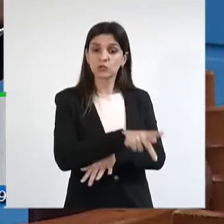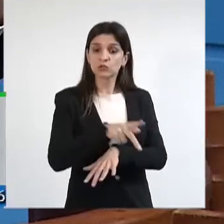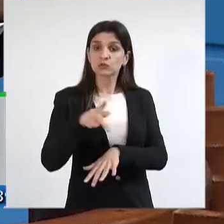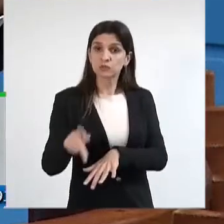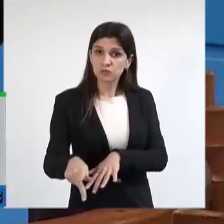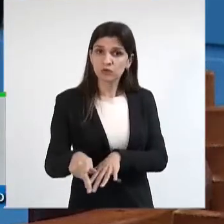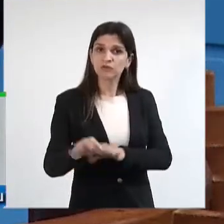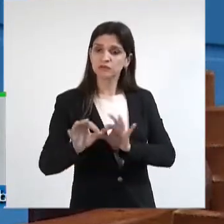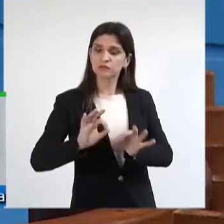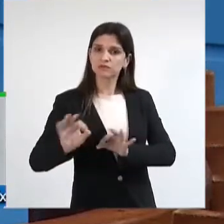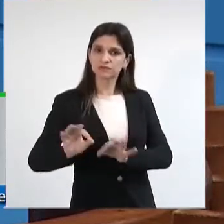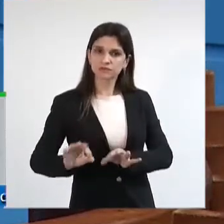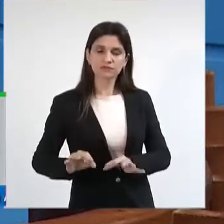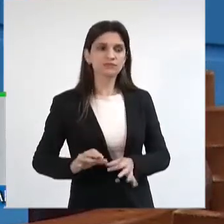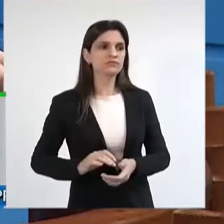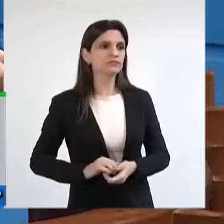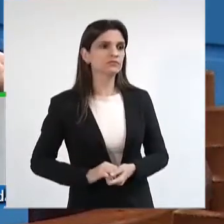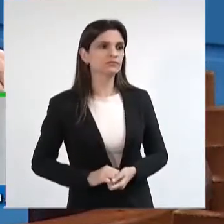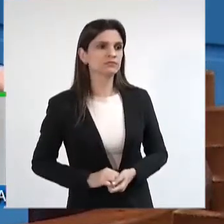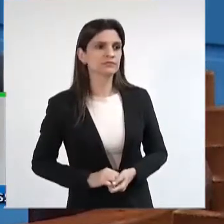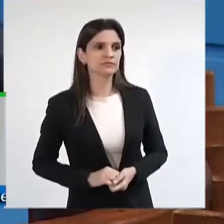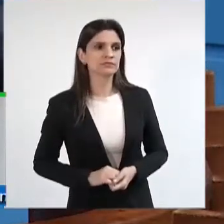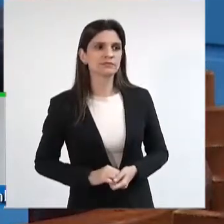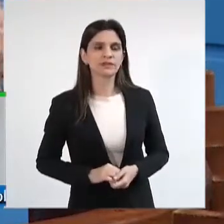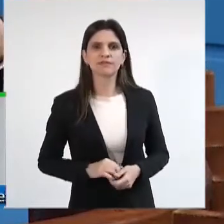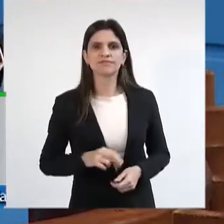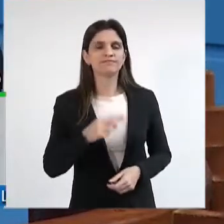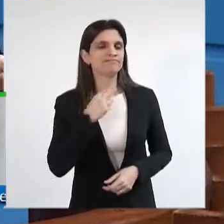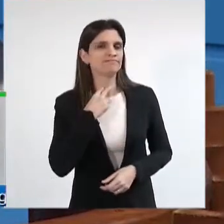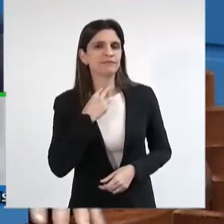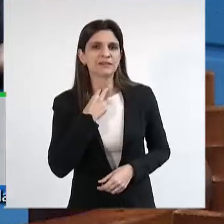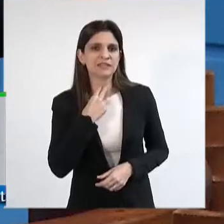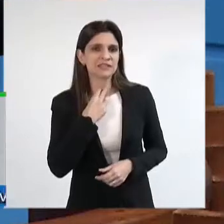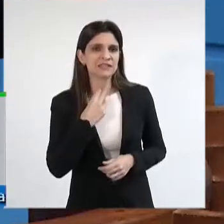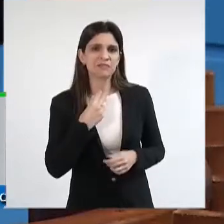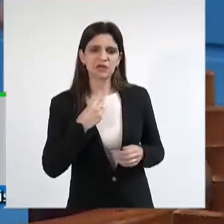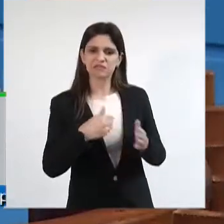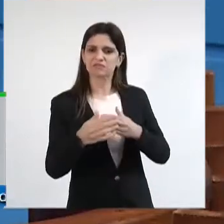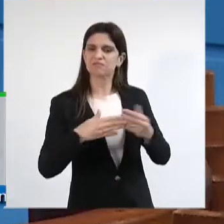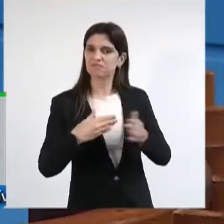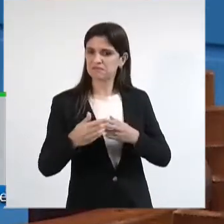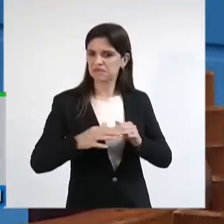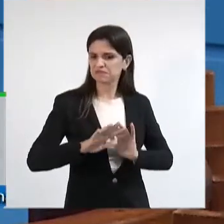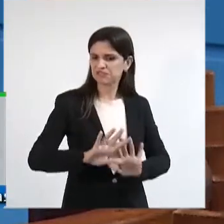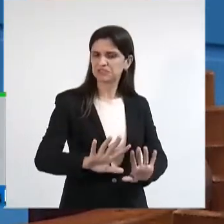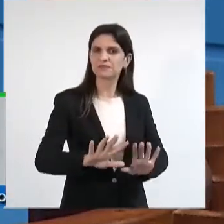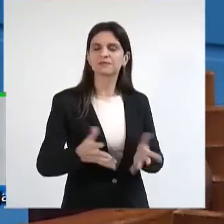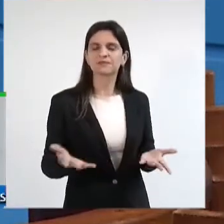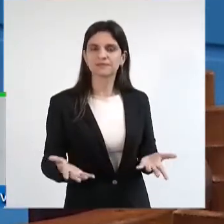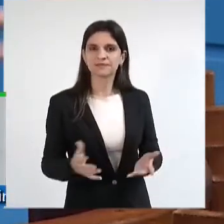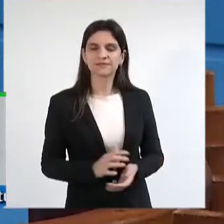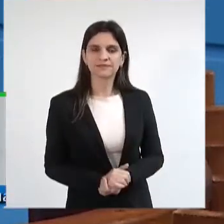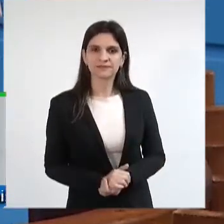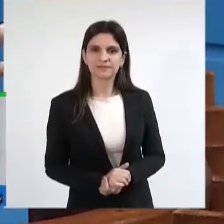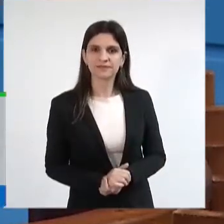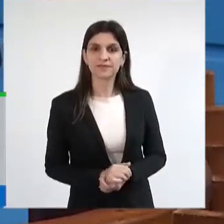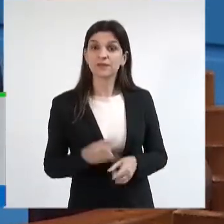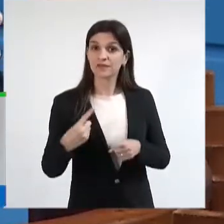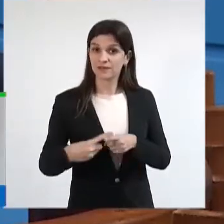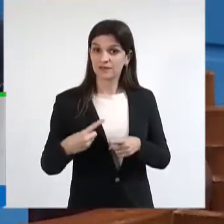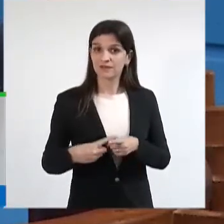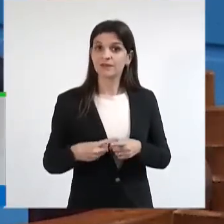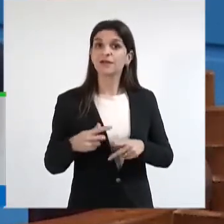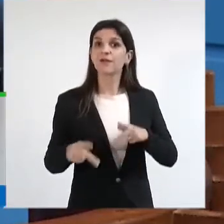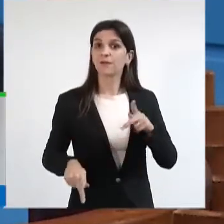o governo tem que prestar atenção. Não pode minimizar, fala, não, isso aí é coisa dos baderneiros. Não minimiza, sabe por quê? Porque o povo